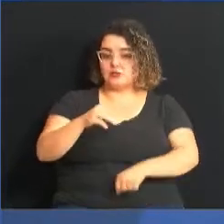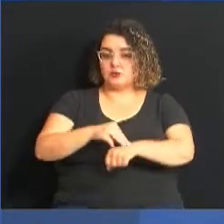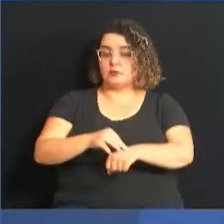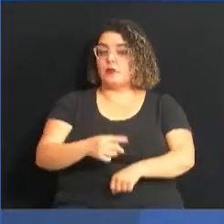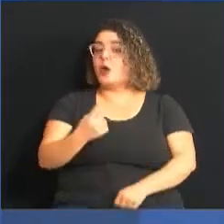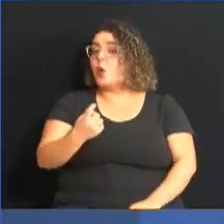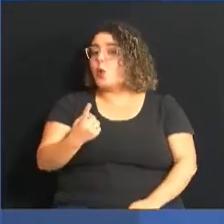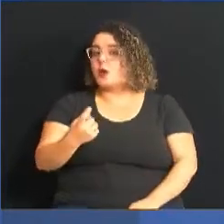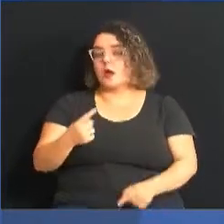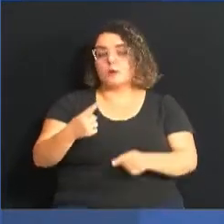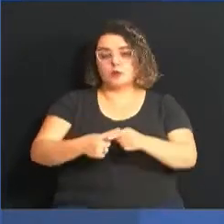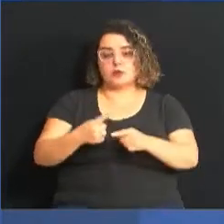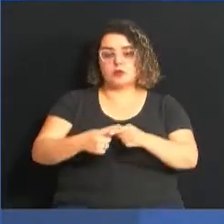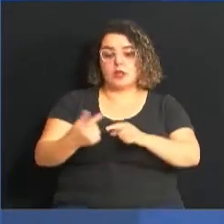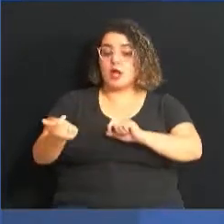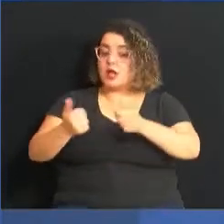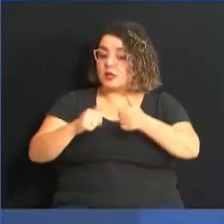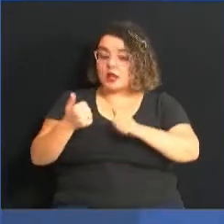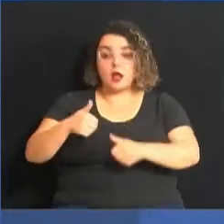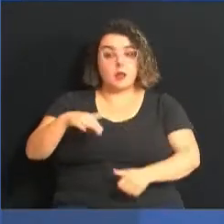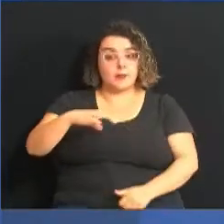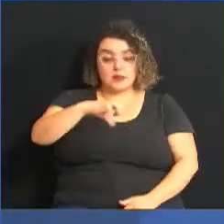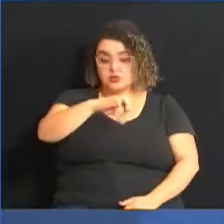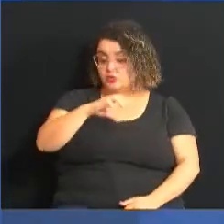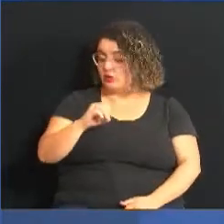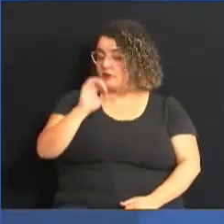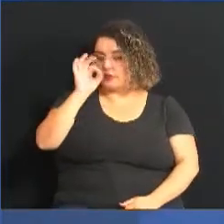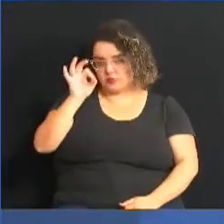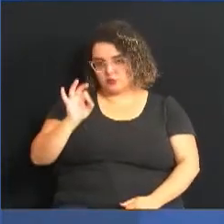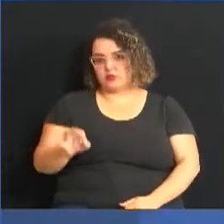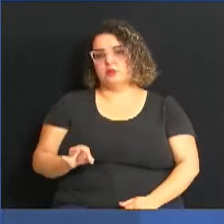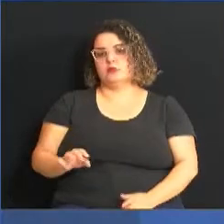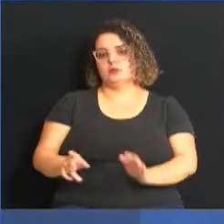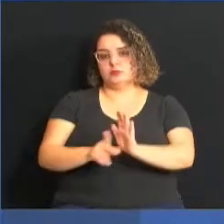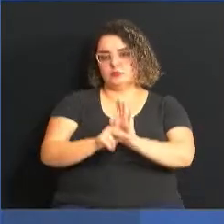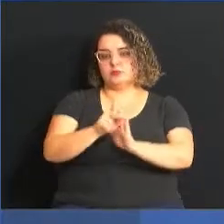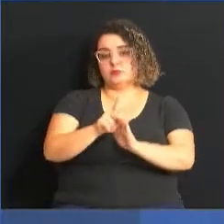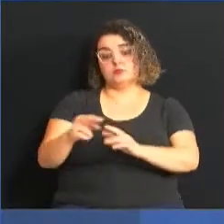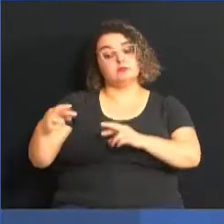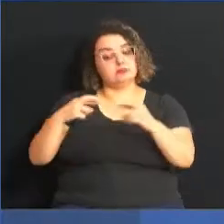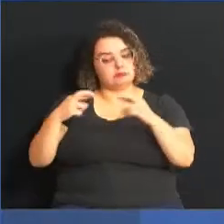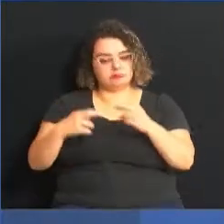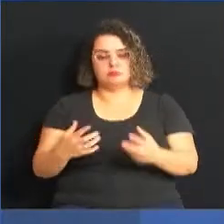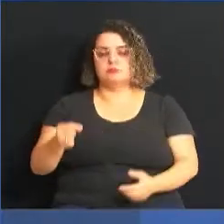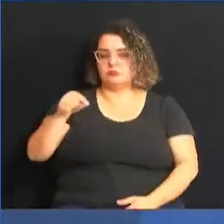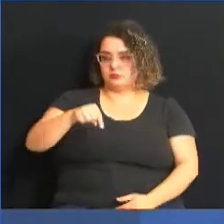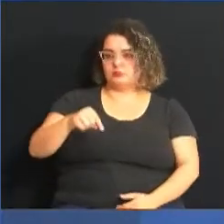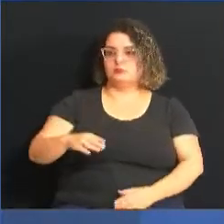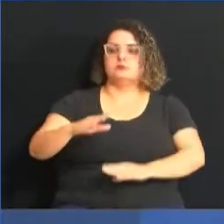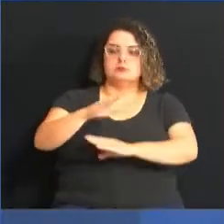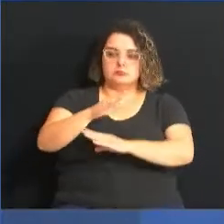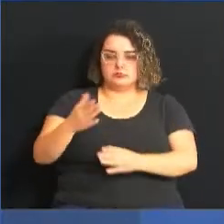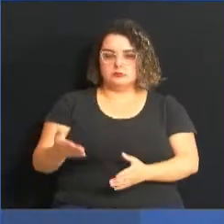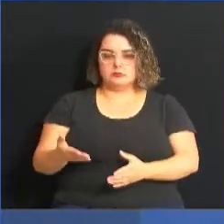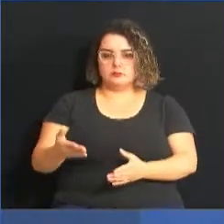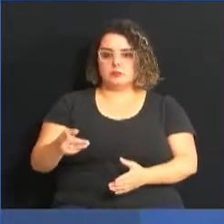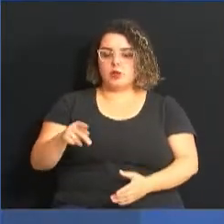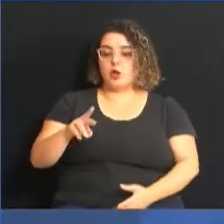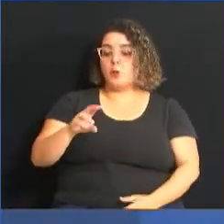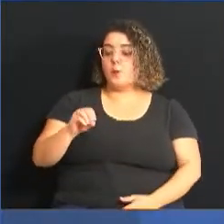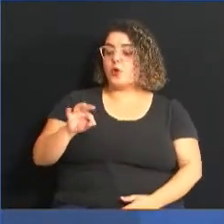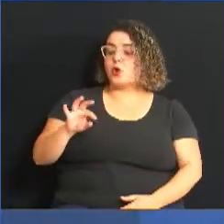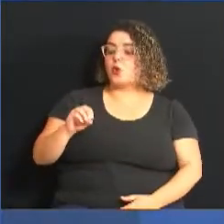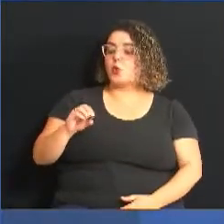ela é a comissão que analisa mais de 90% dos projetos que são analisados, são protocolados aqui na